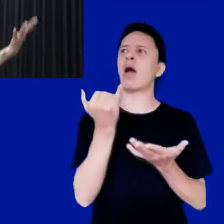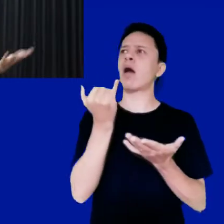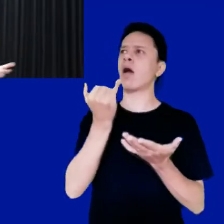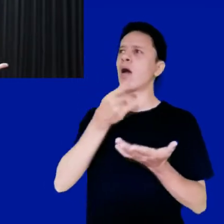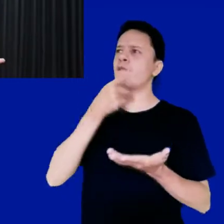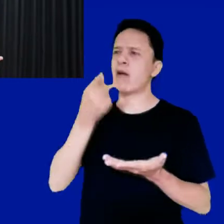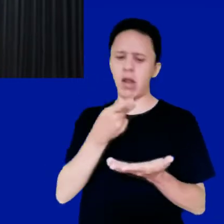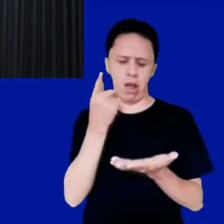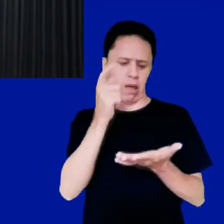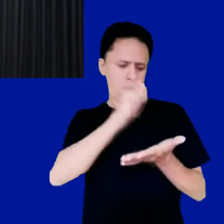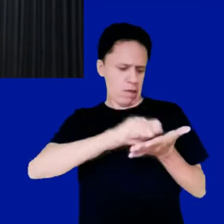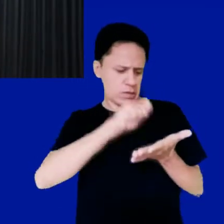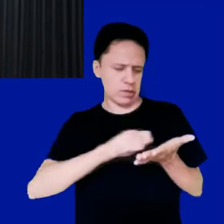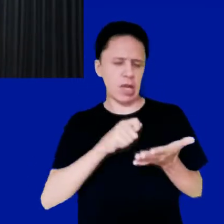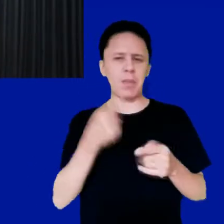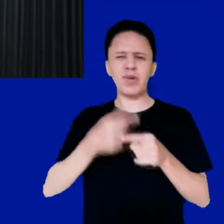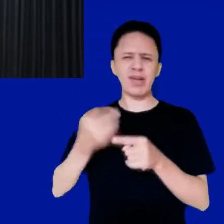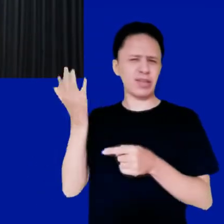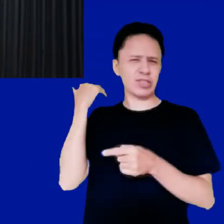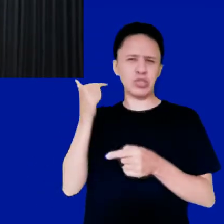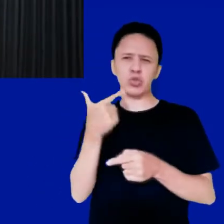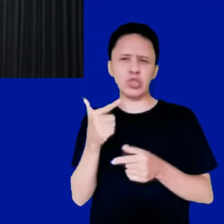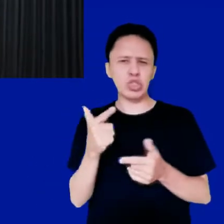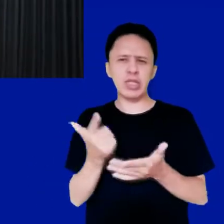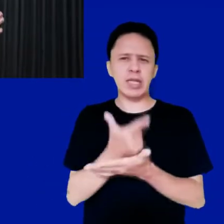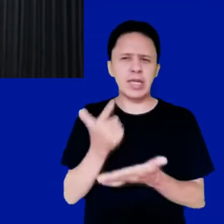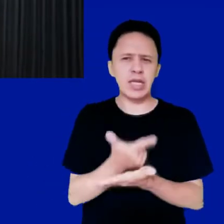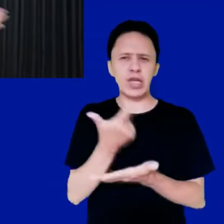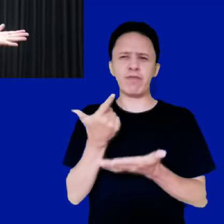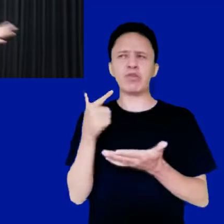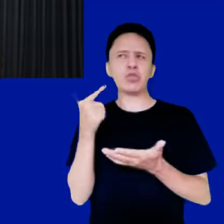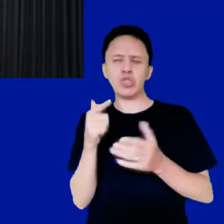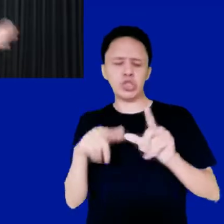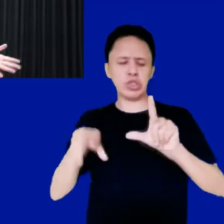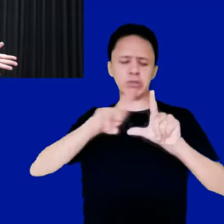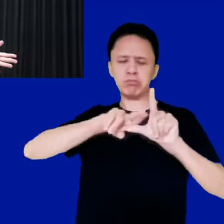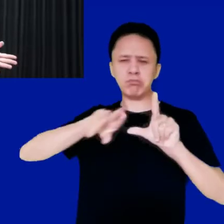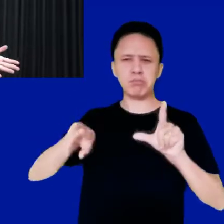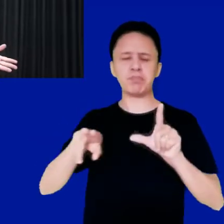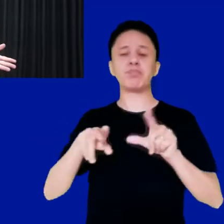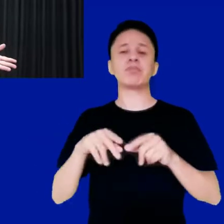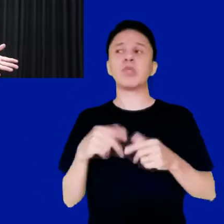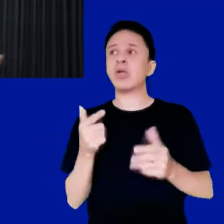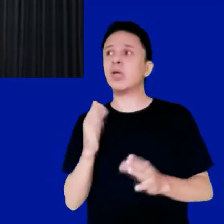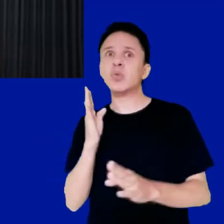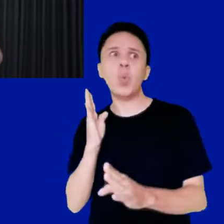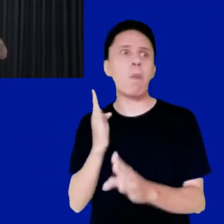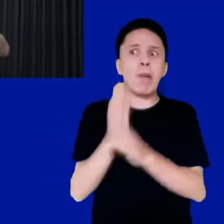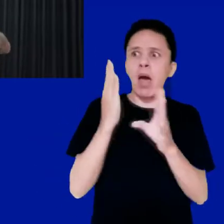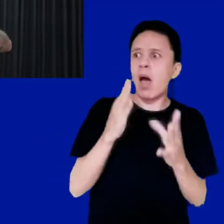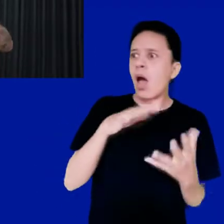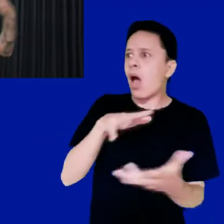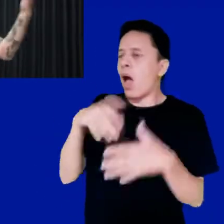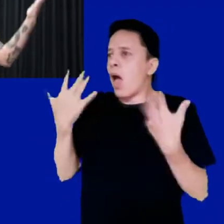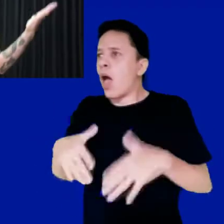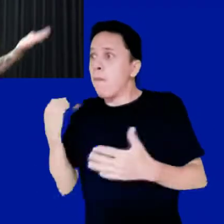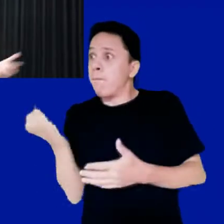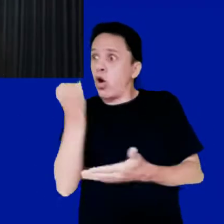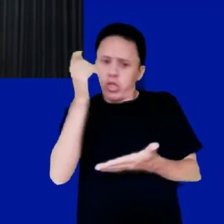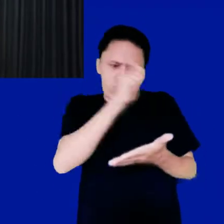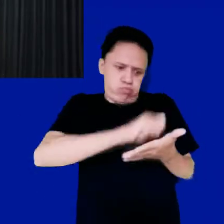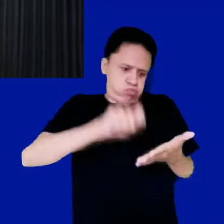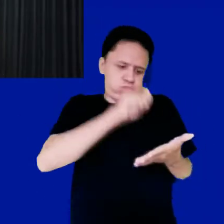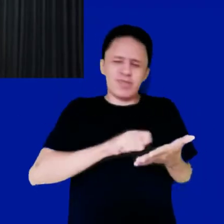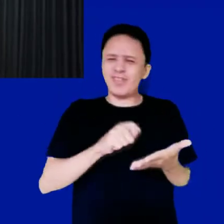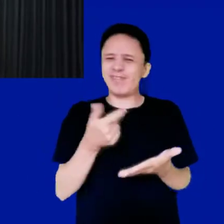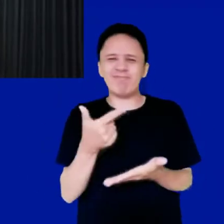para ser contados, para ser registrados ali, porque na época não havia livros ou imprensa. Né? Não tem mais grandes